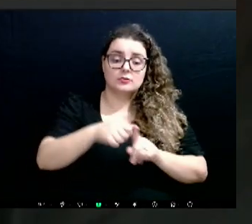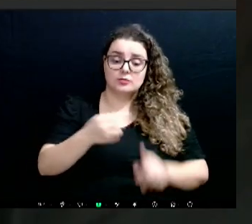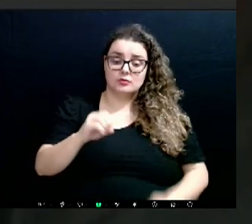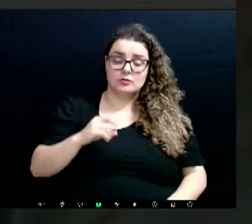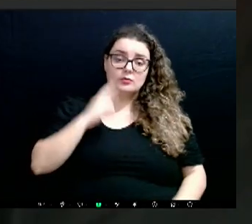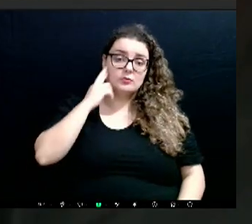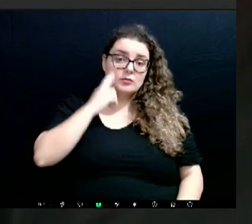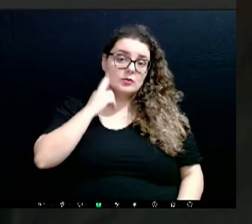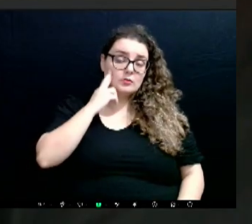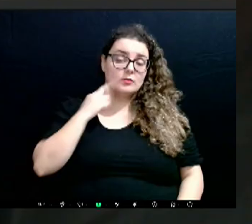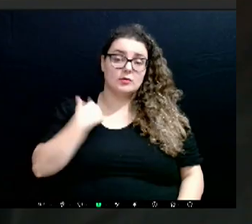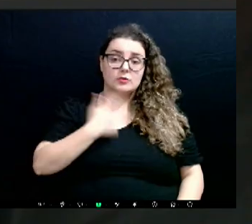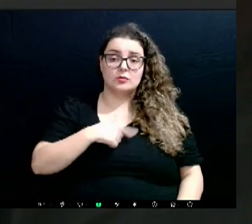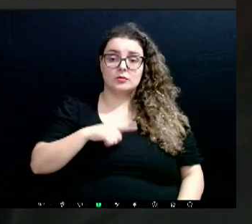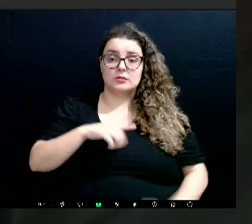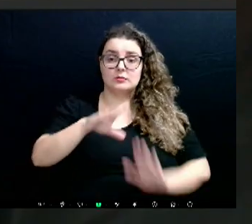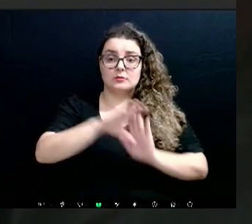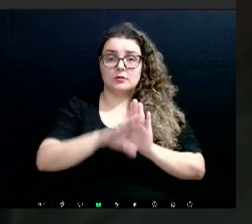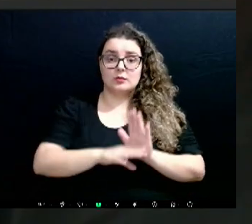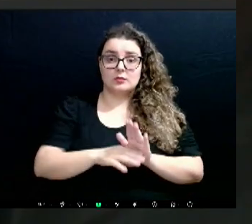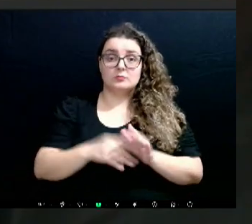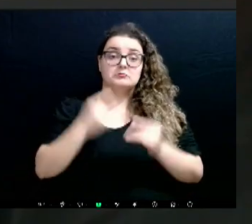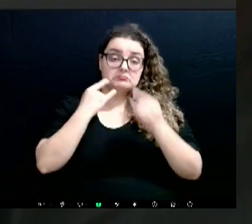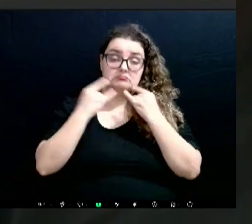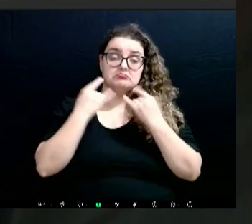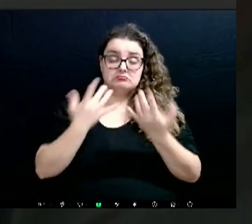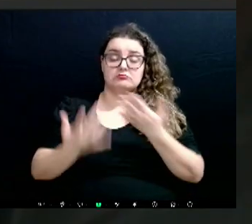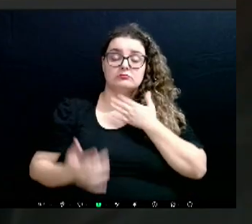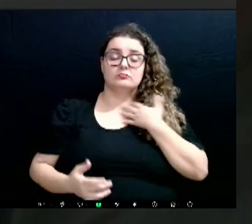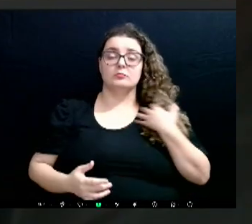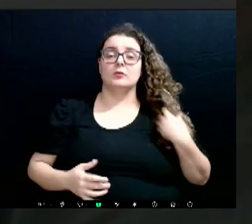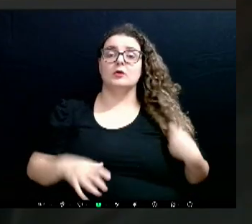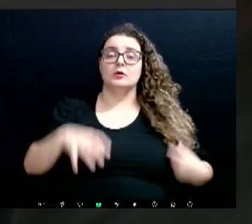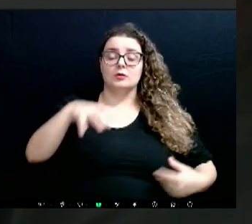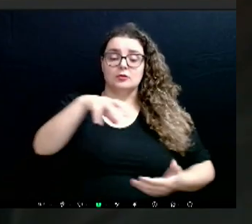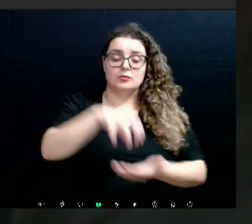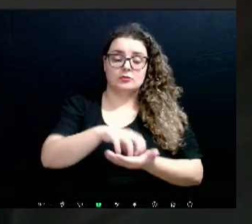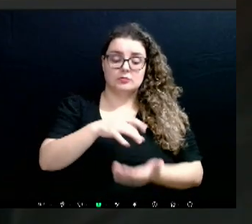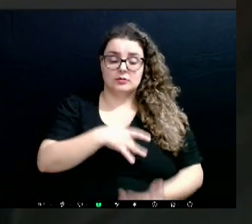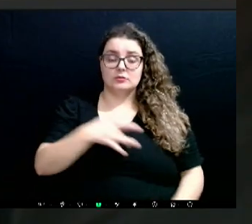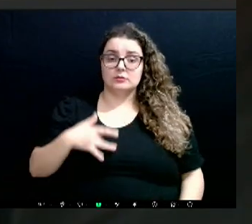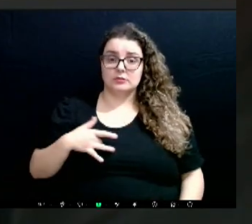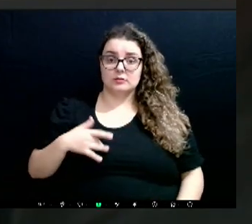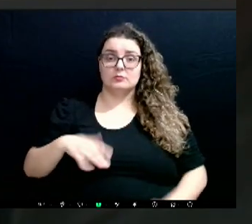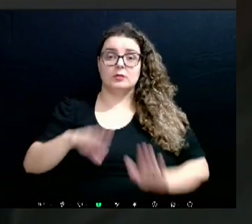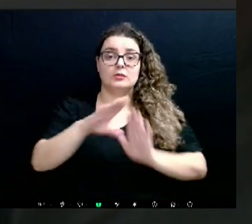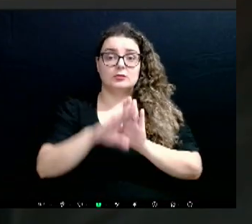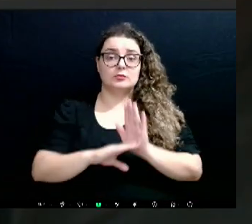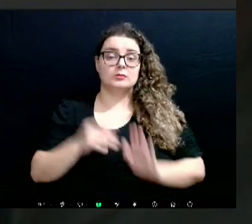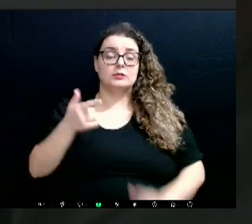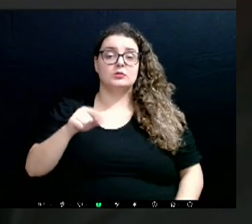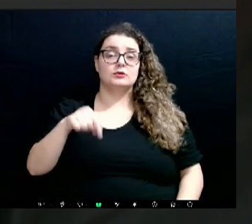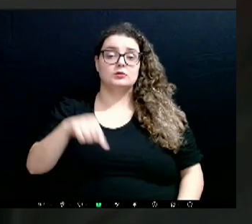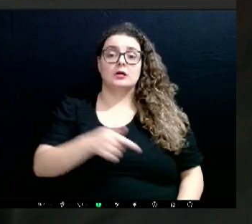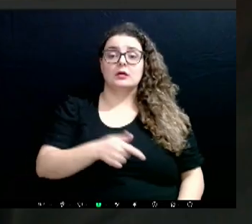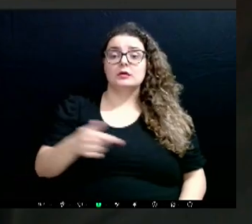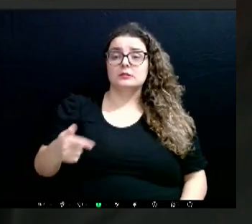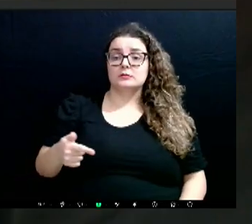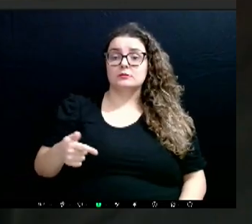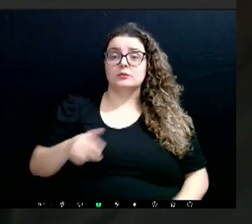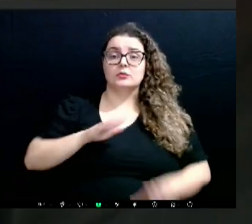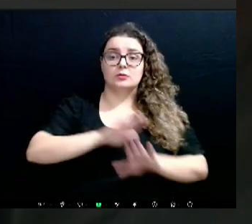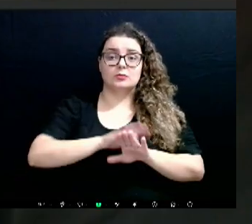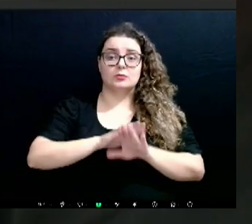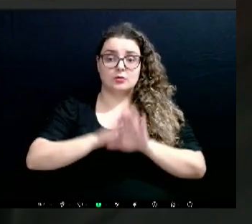uma programação bem interessante nos centros de saúde. Essa programação segue esta semana com atividades voltadas à